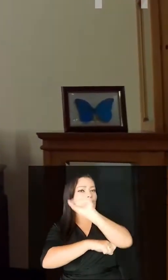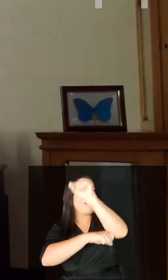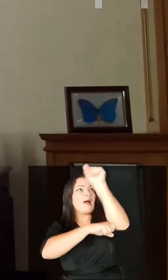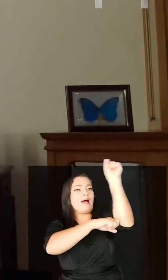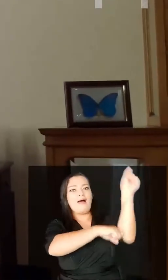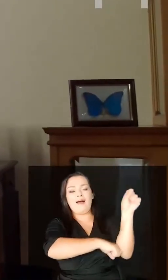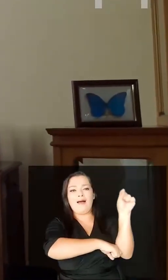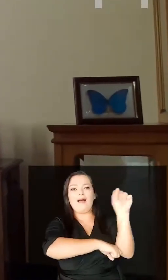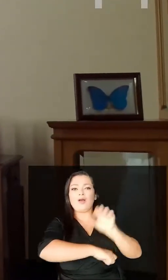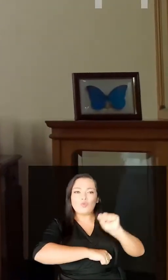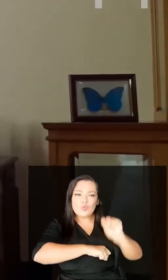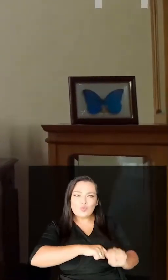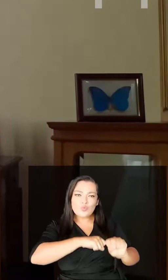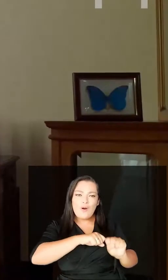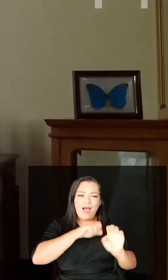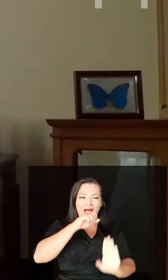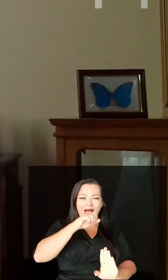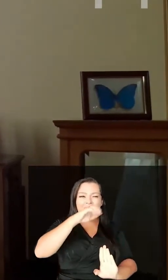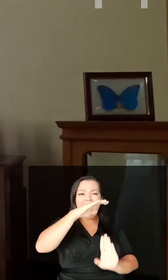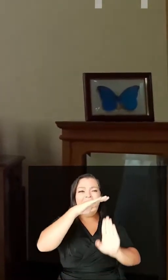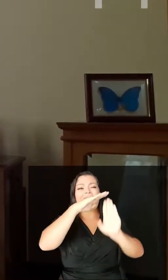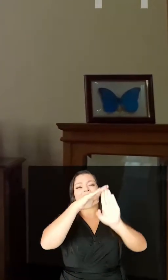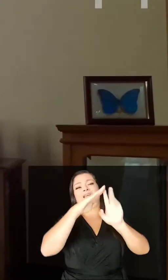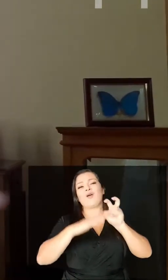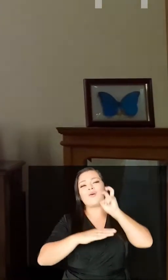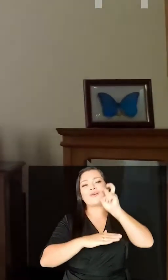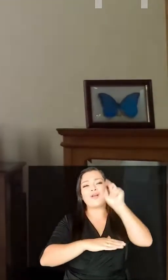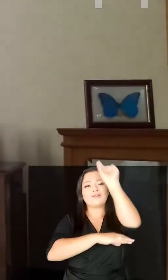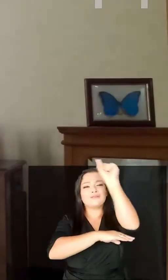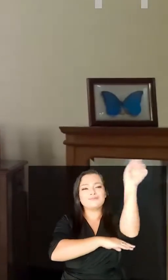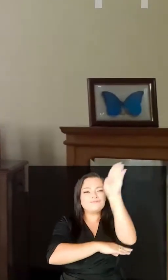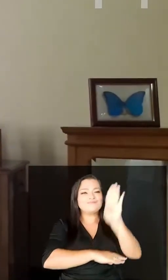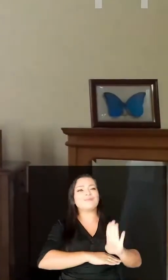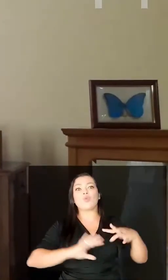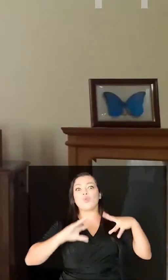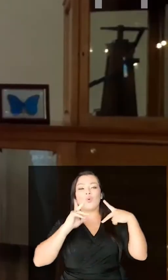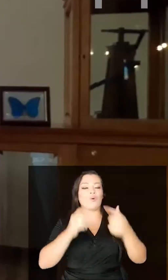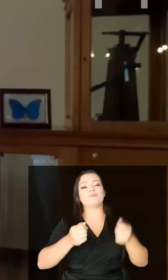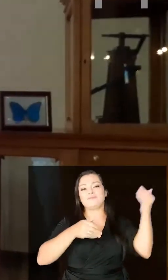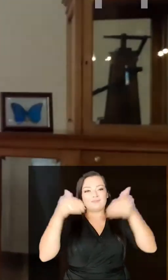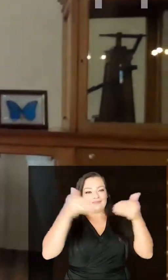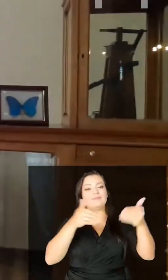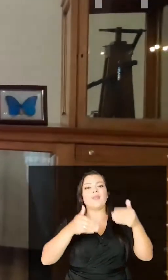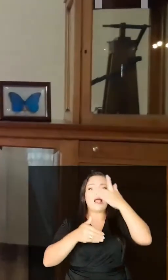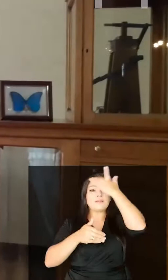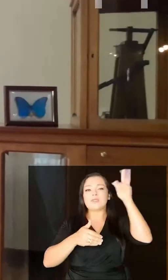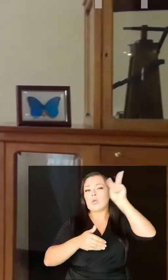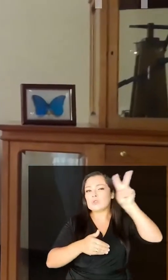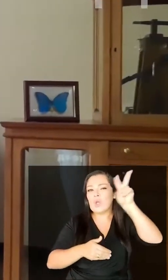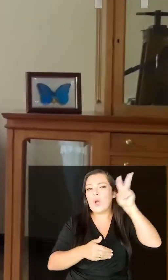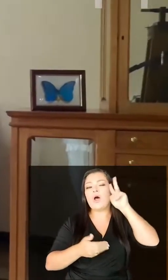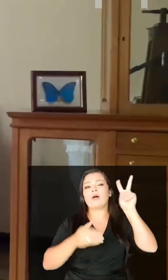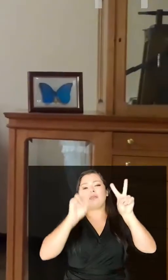do país, desde o Rio Grande do Sul até o Rio Grande do Norte. E nas narrativas foram explorados, além dos